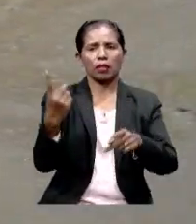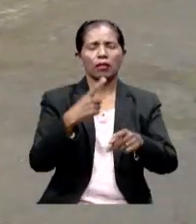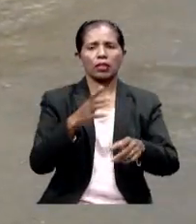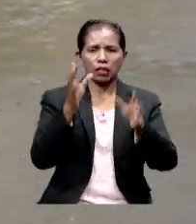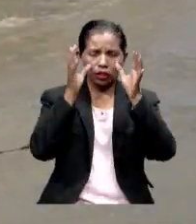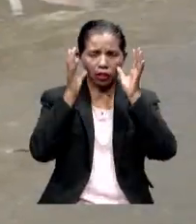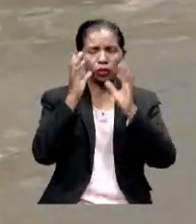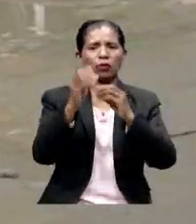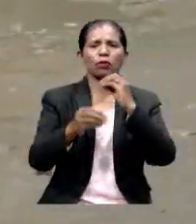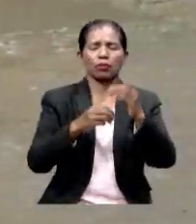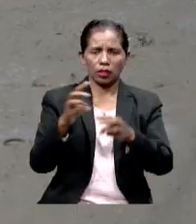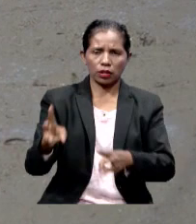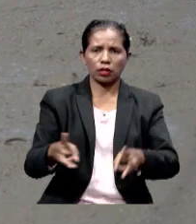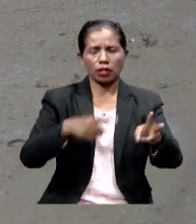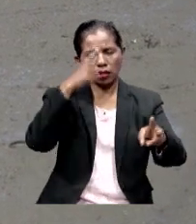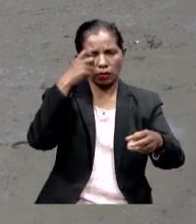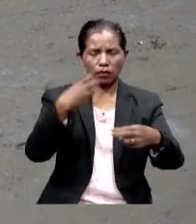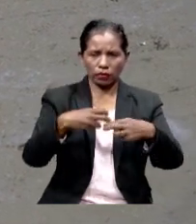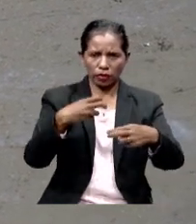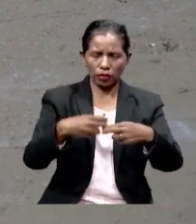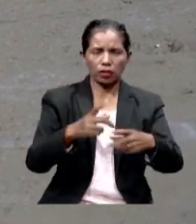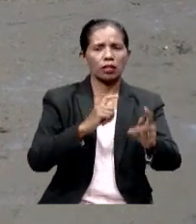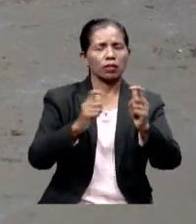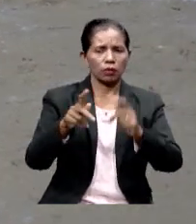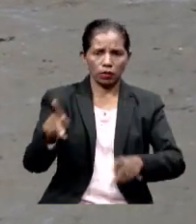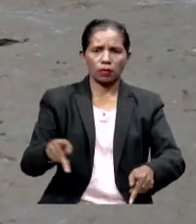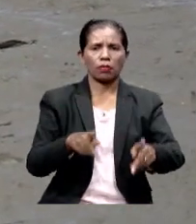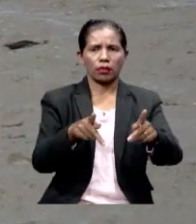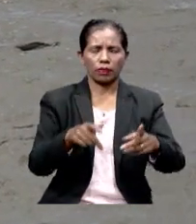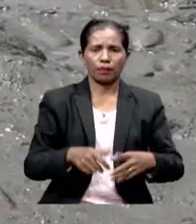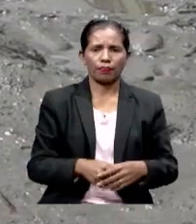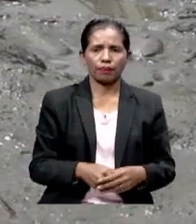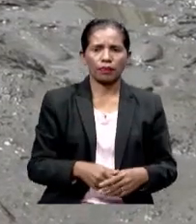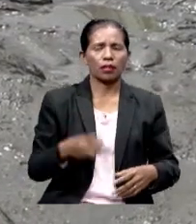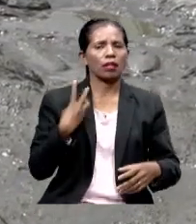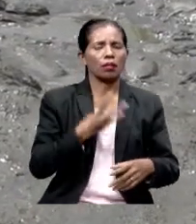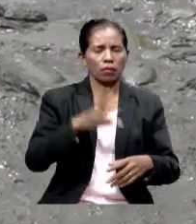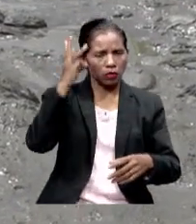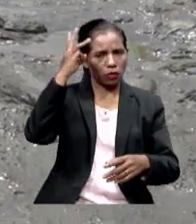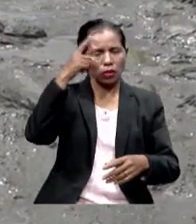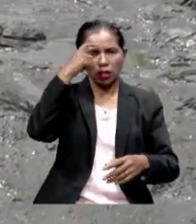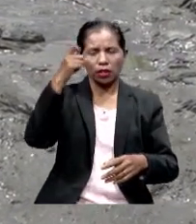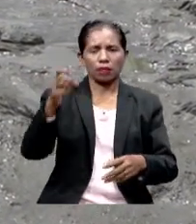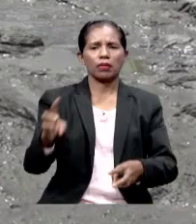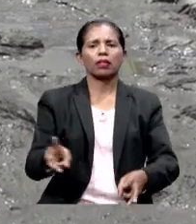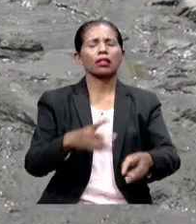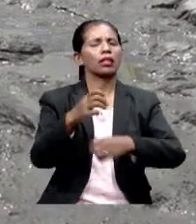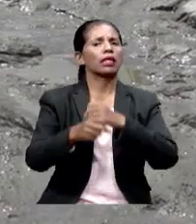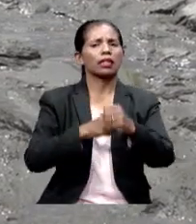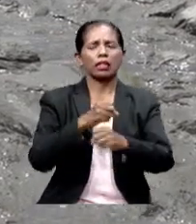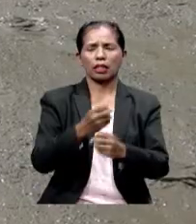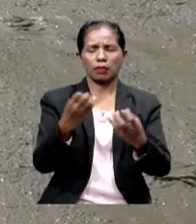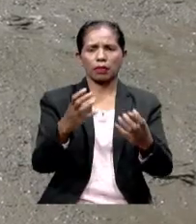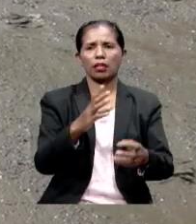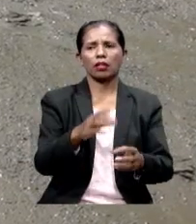com a condição estrada, também dificulta o movimento de transporte público. Kami preocupa doni tambah istirahat nih tinam barak kono ida